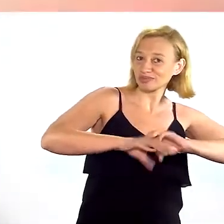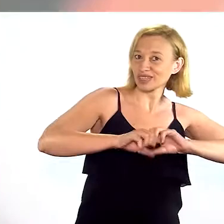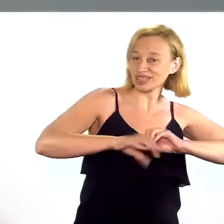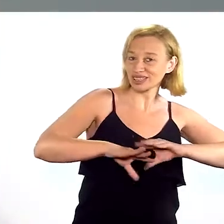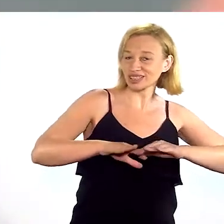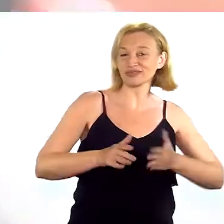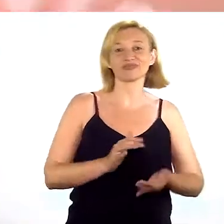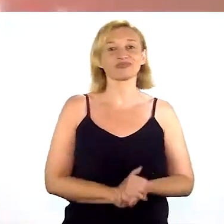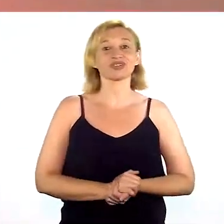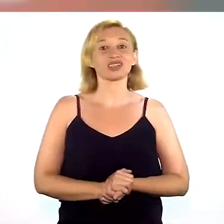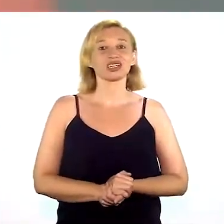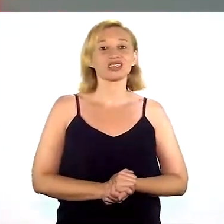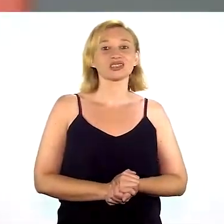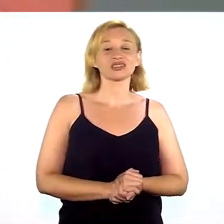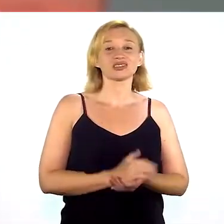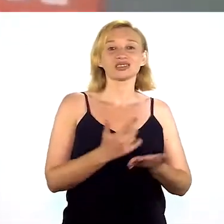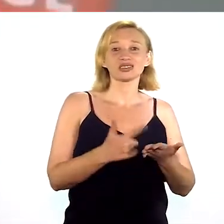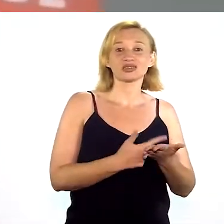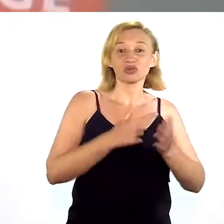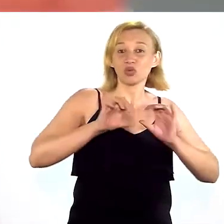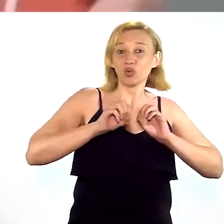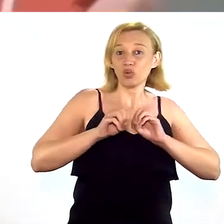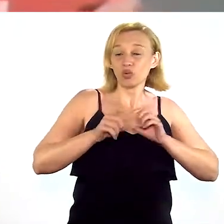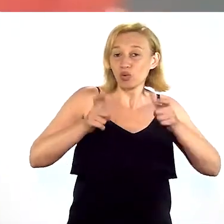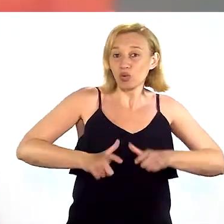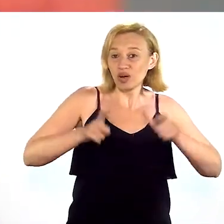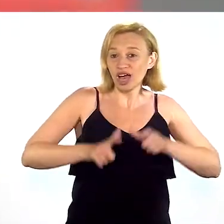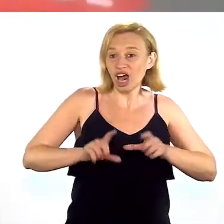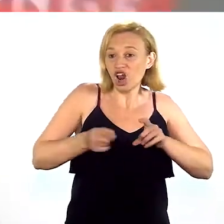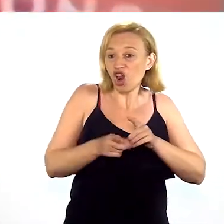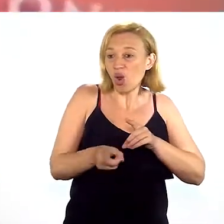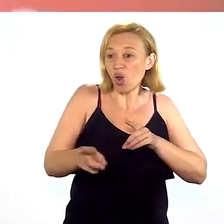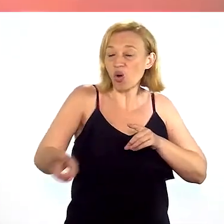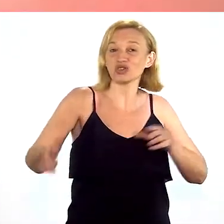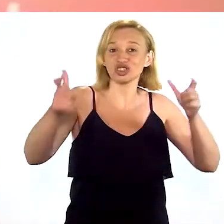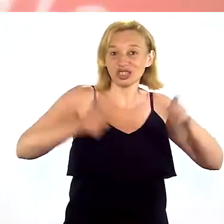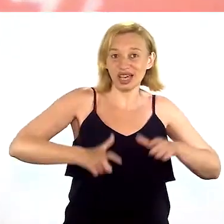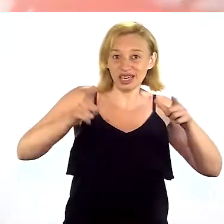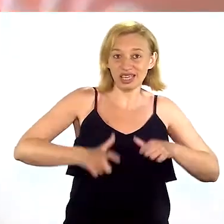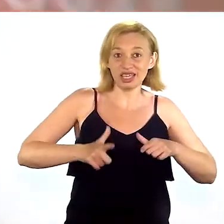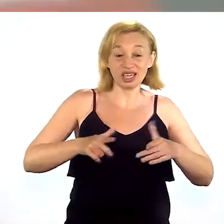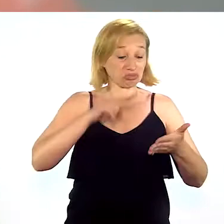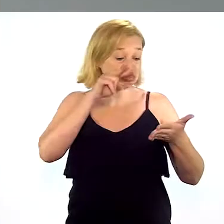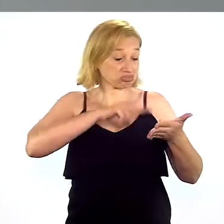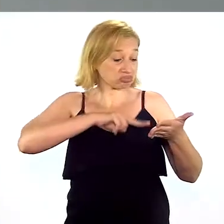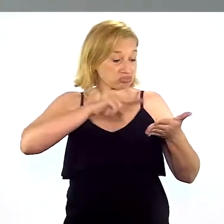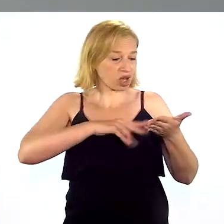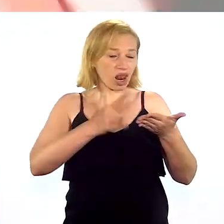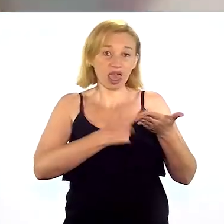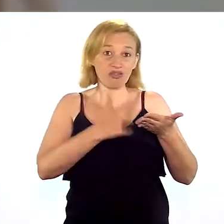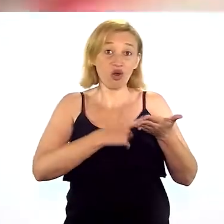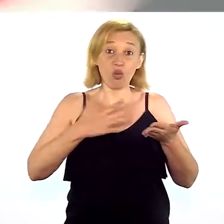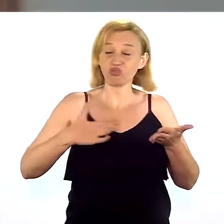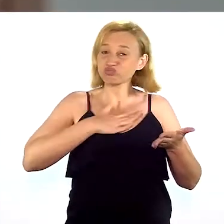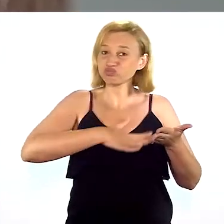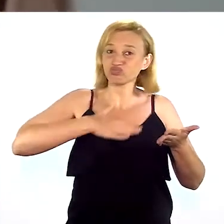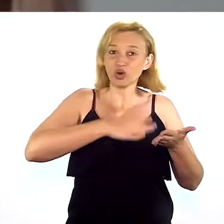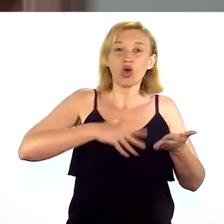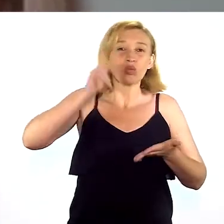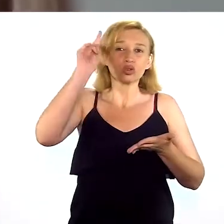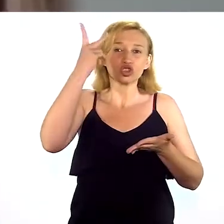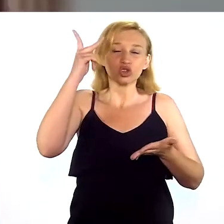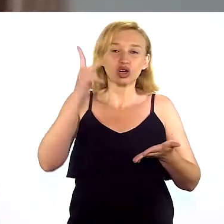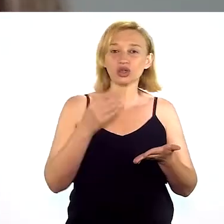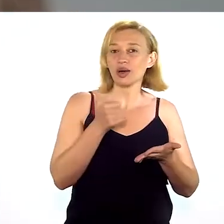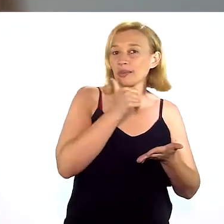do Livro. Eu trouxe Um Lugar Bem Longe Daqui, da Della Owens, que é um livro que eu gostei muito. Conta a história